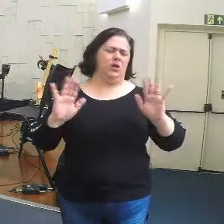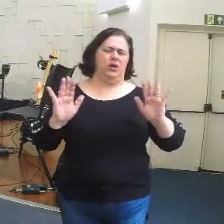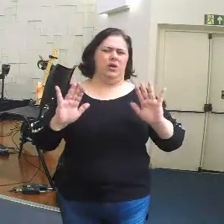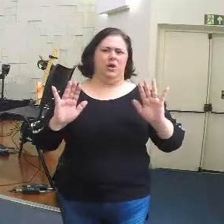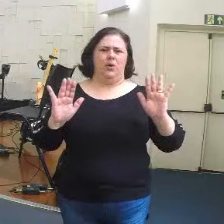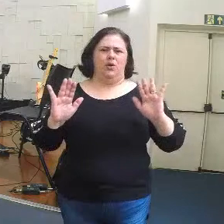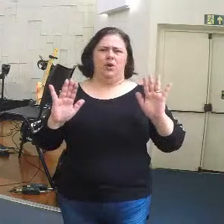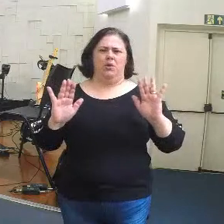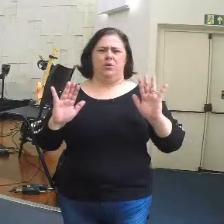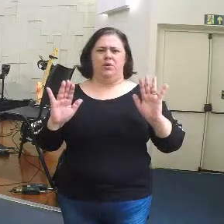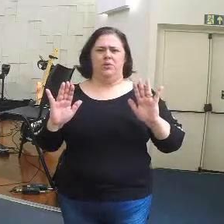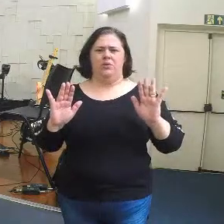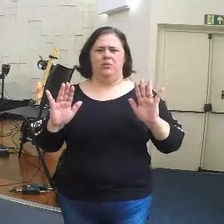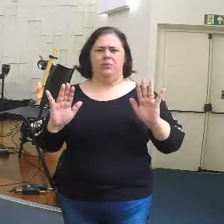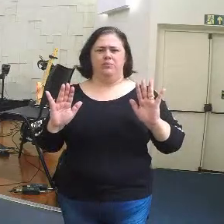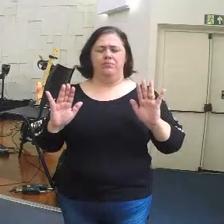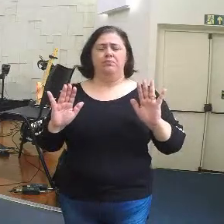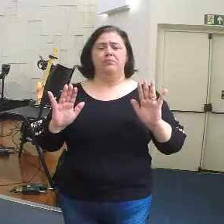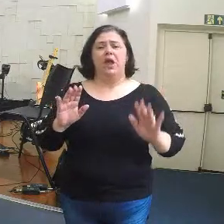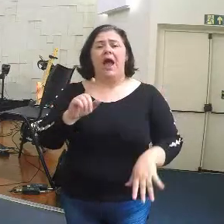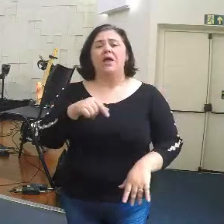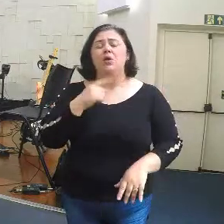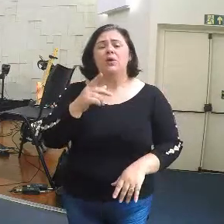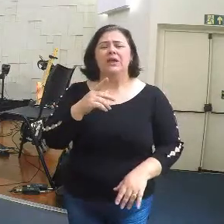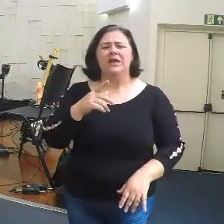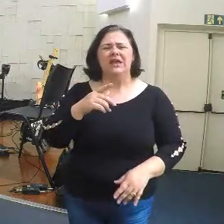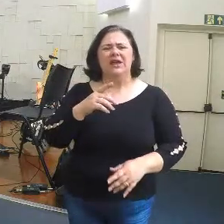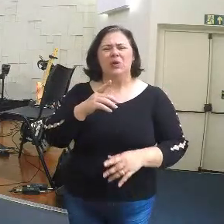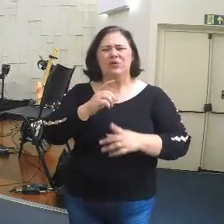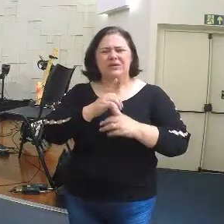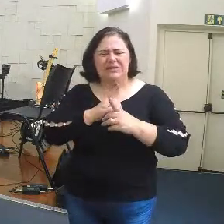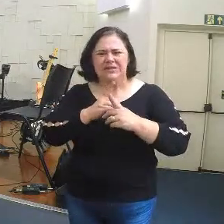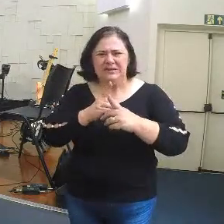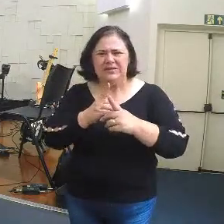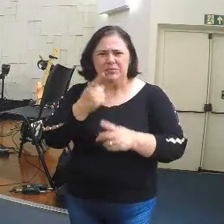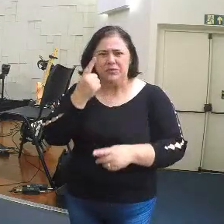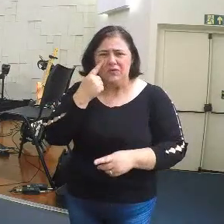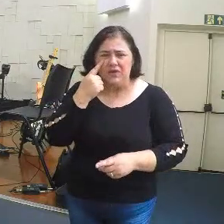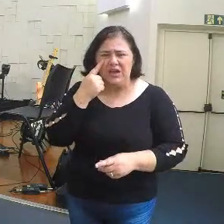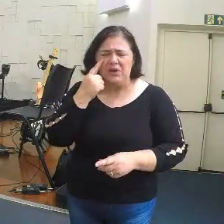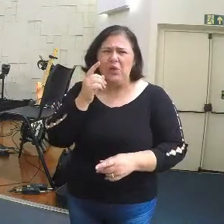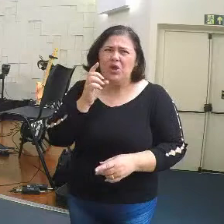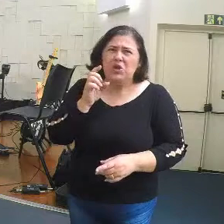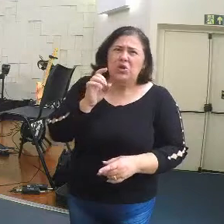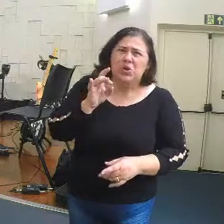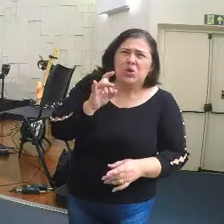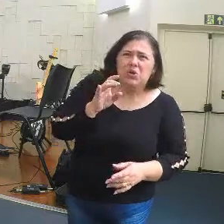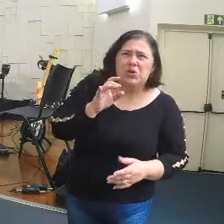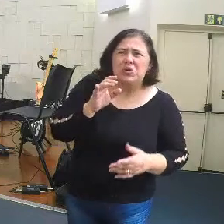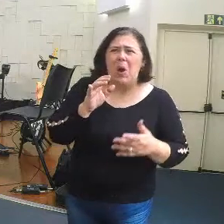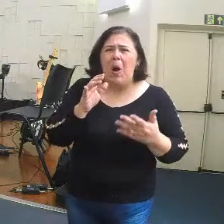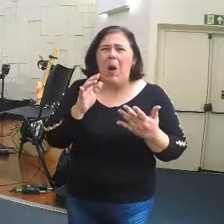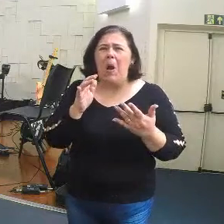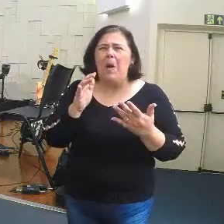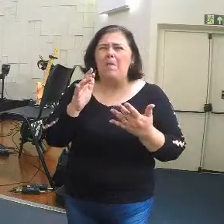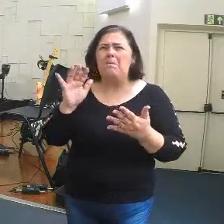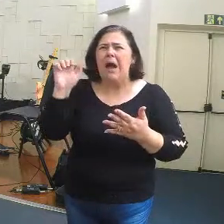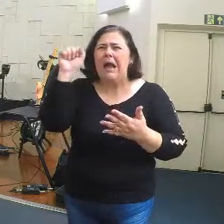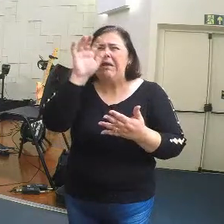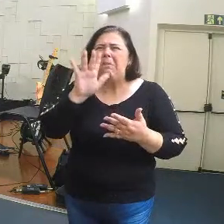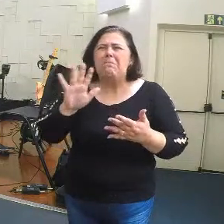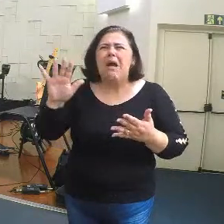encarnação. O que os apóstolos testemunharam foi a aparência que Deus tomou para se fazer conhecido e